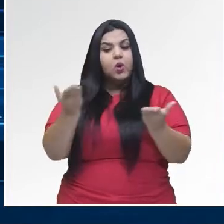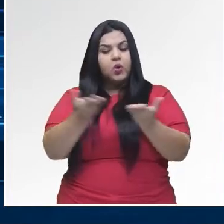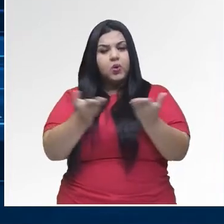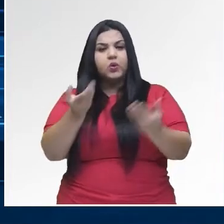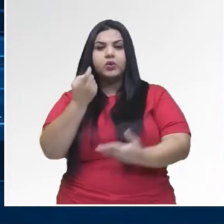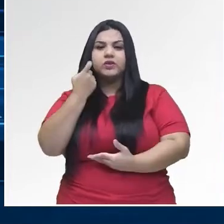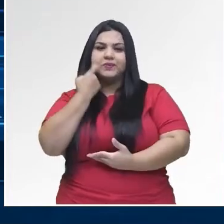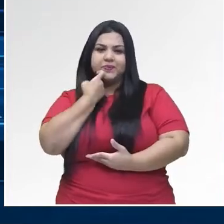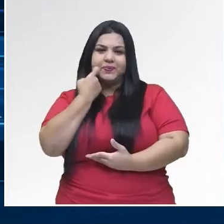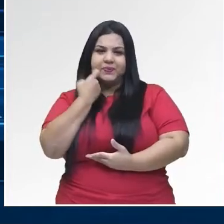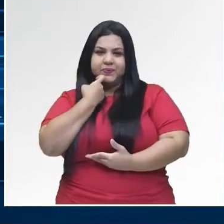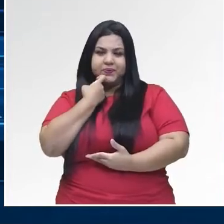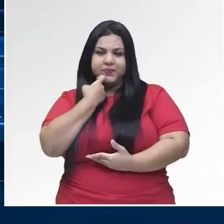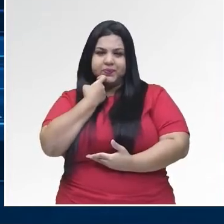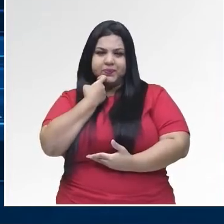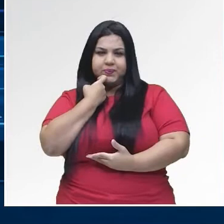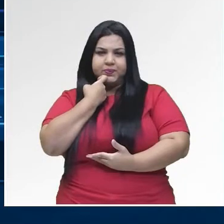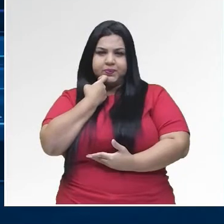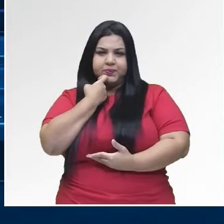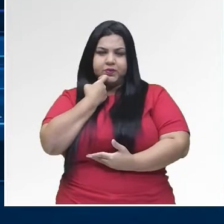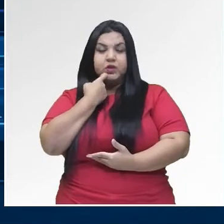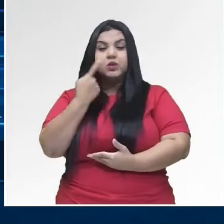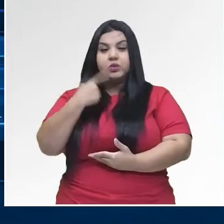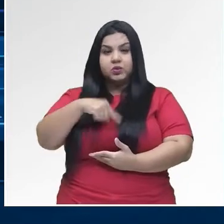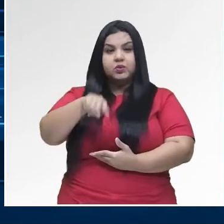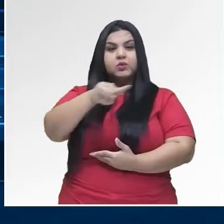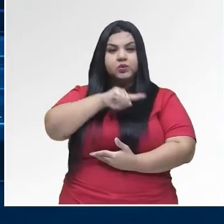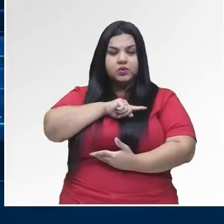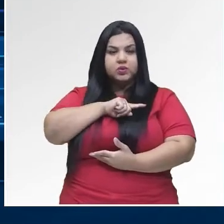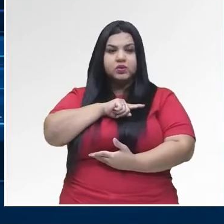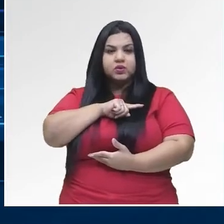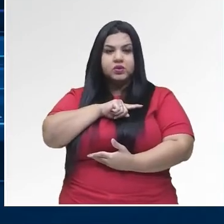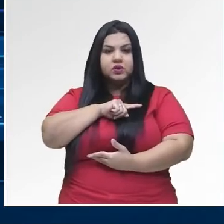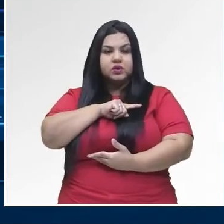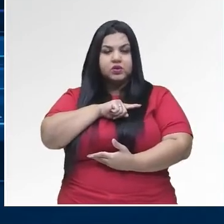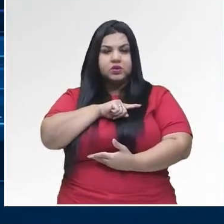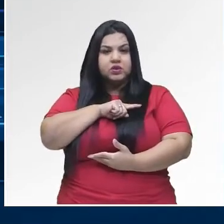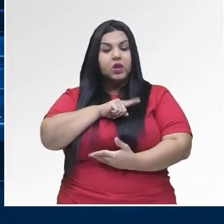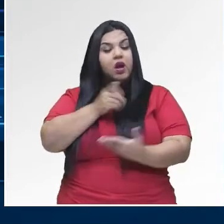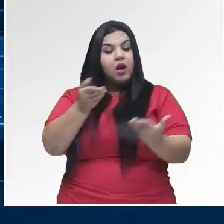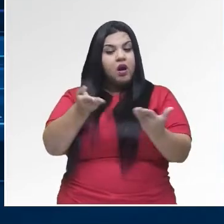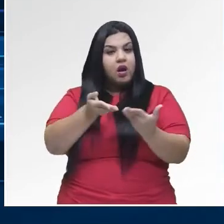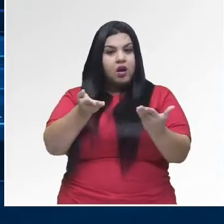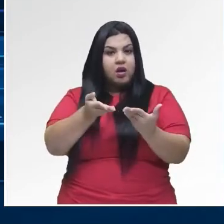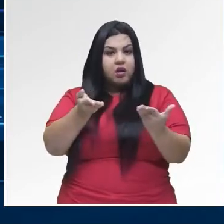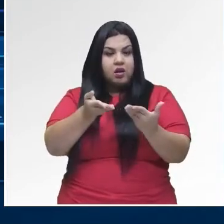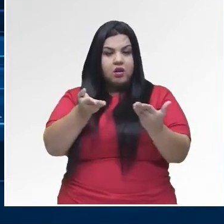sexta-feira, nós estamos aí, nesse momento, né,